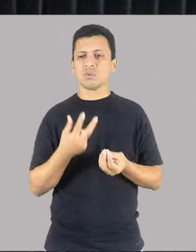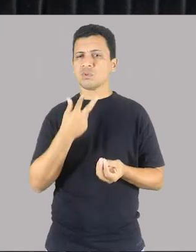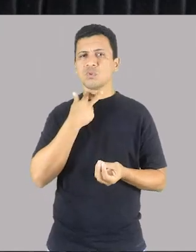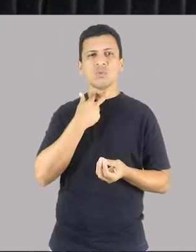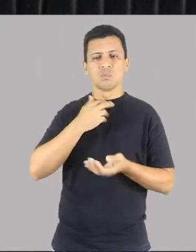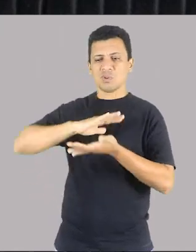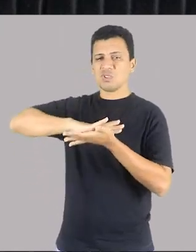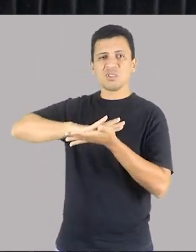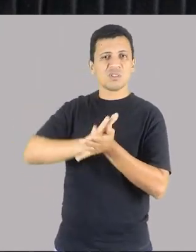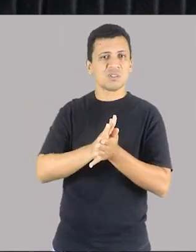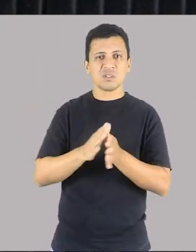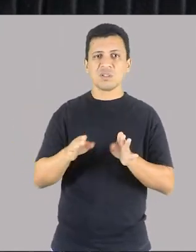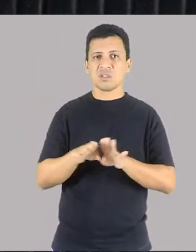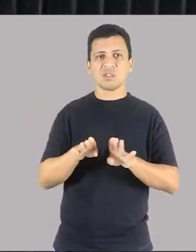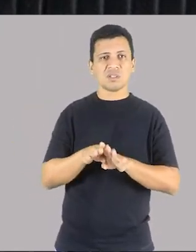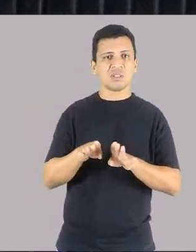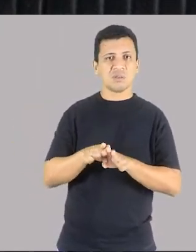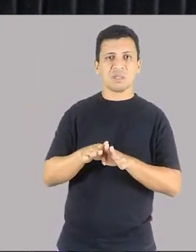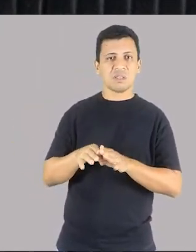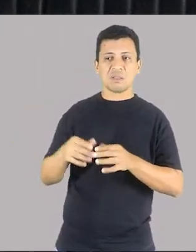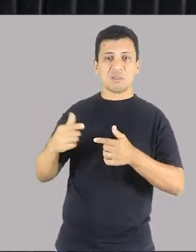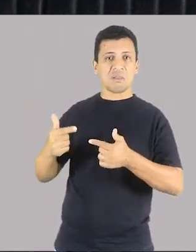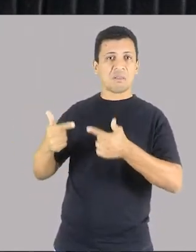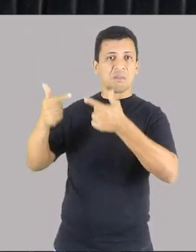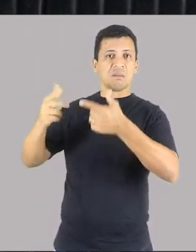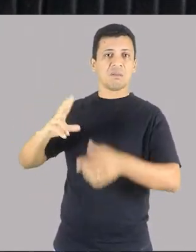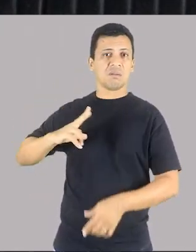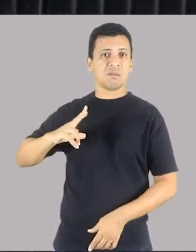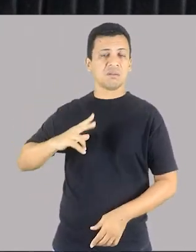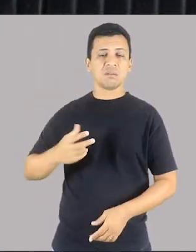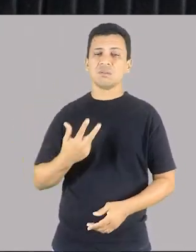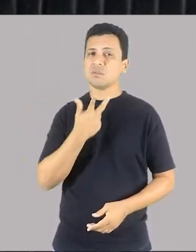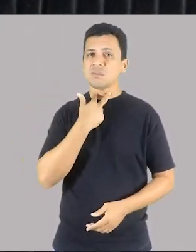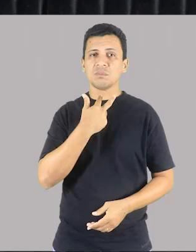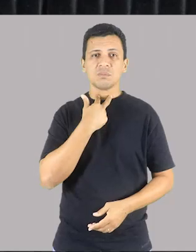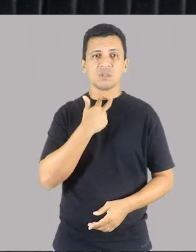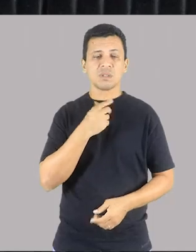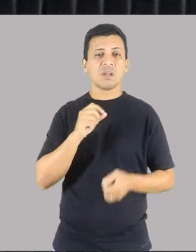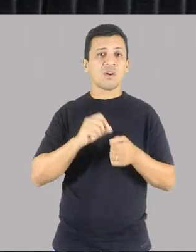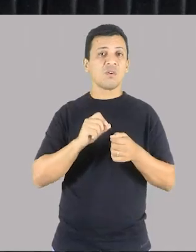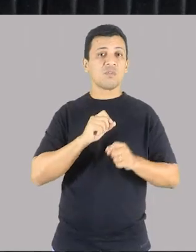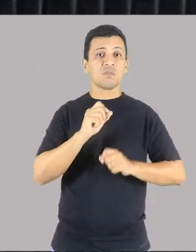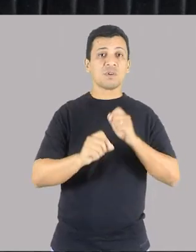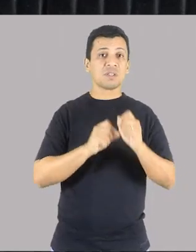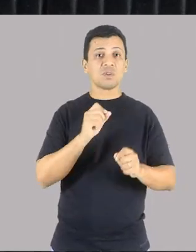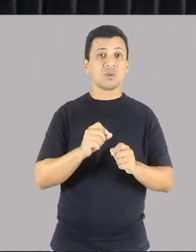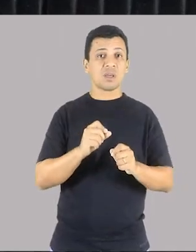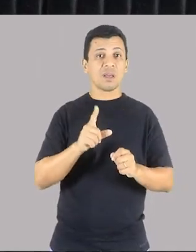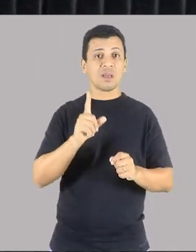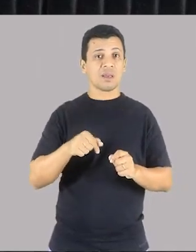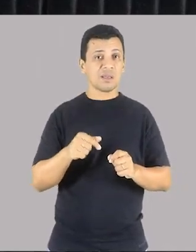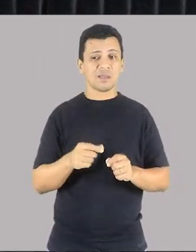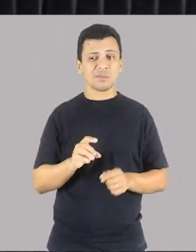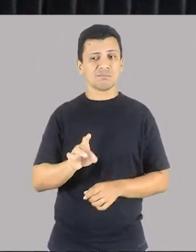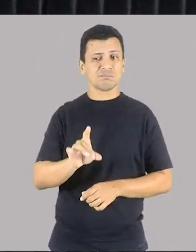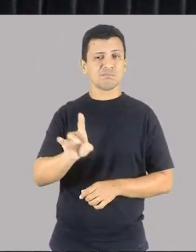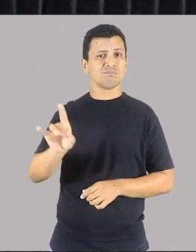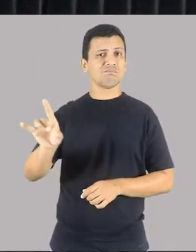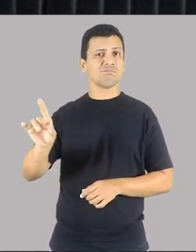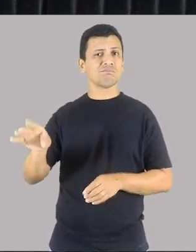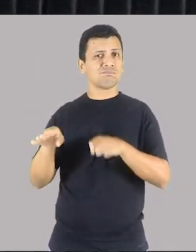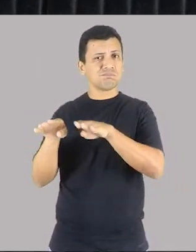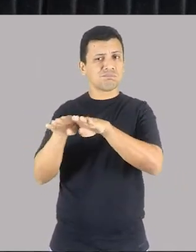artigo 37, um princípio expresso. Impessoalidade é a ideia de um tratamento igual pelo Estado. O